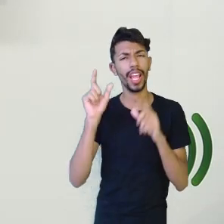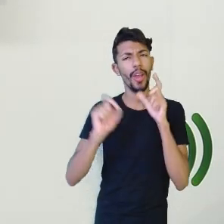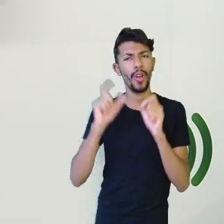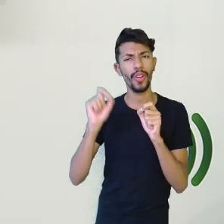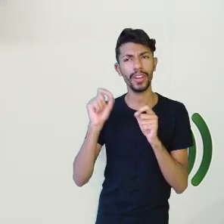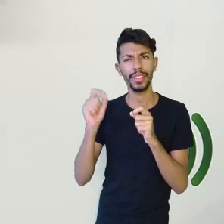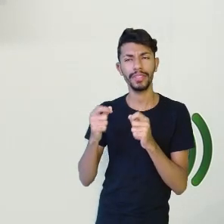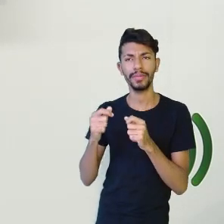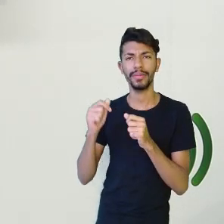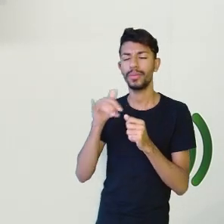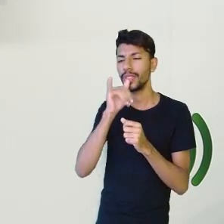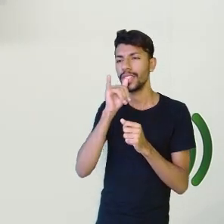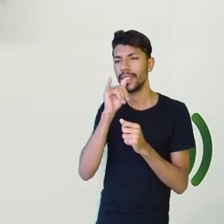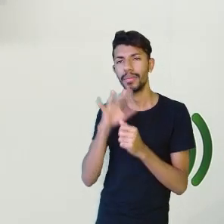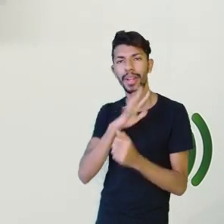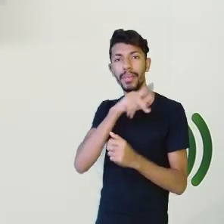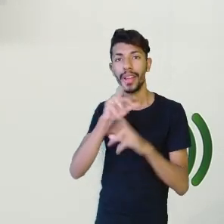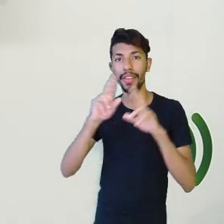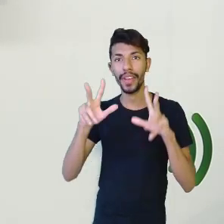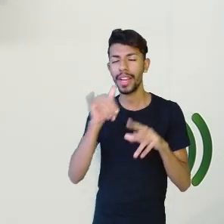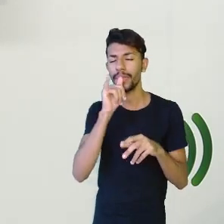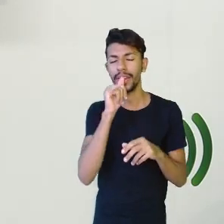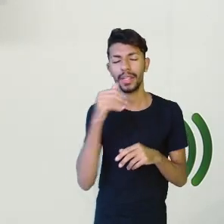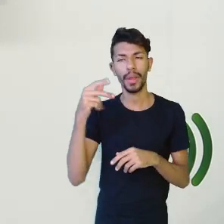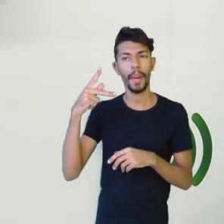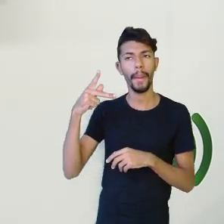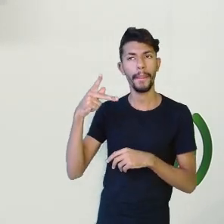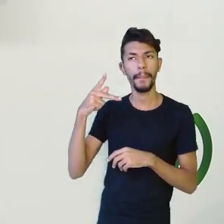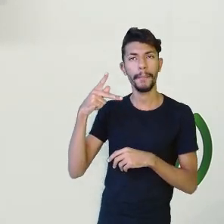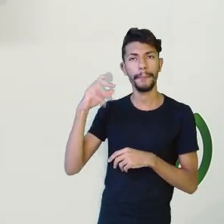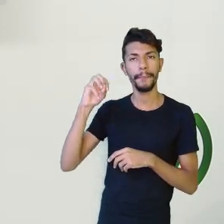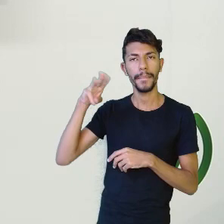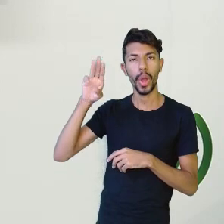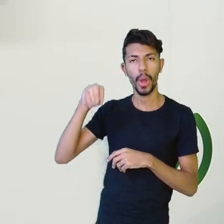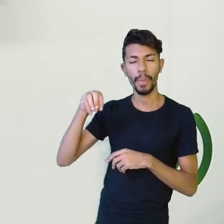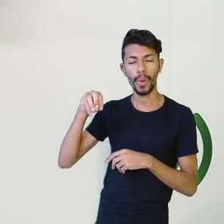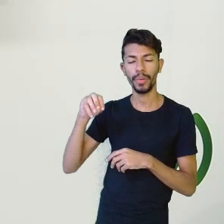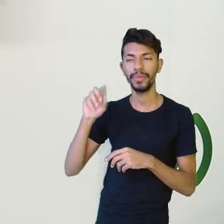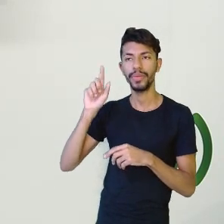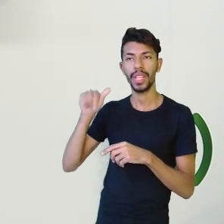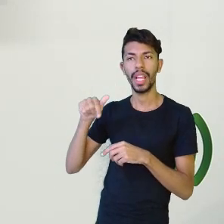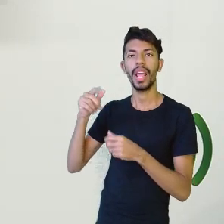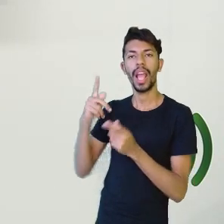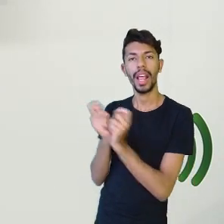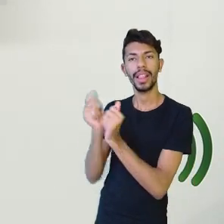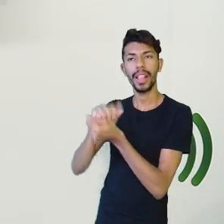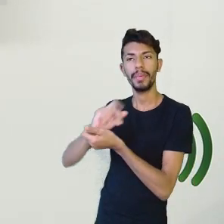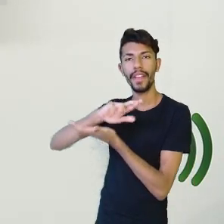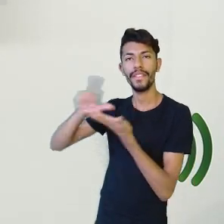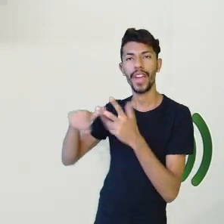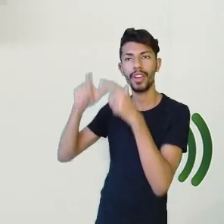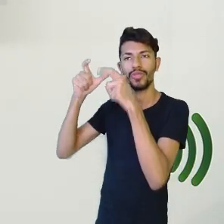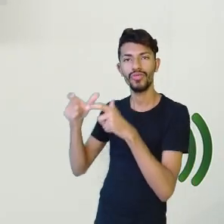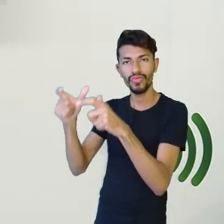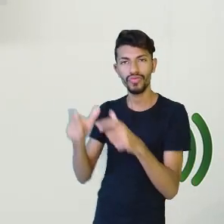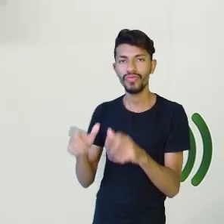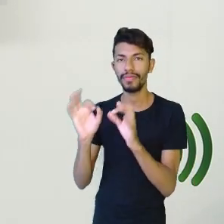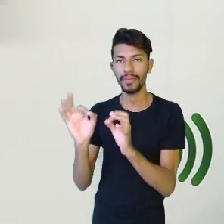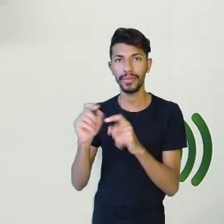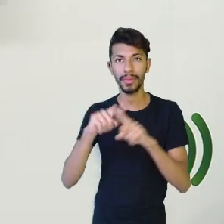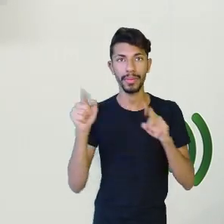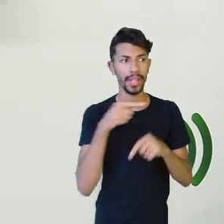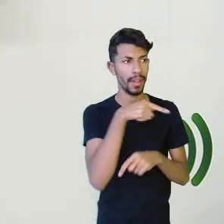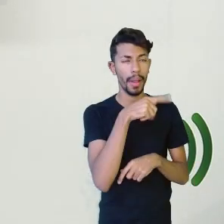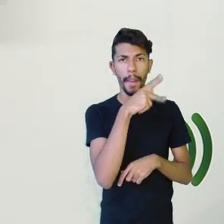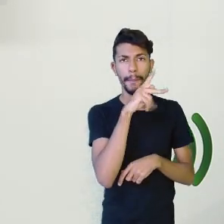caso, os pombos são adaptados a vários lugares. E os pinguins moram, geralmente, em lugares muito frios, né? Geralmente